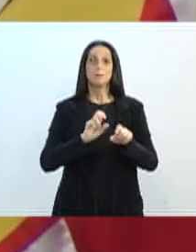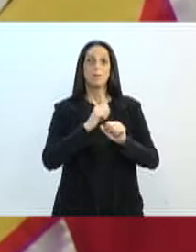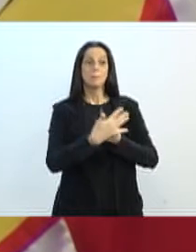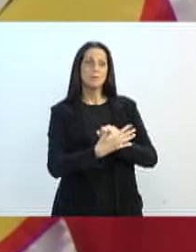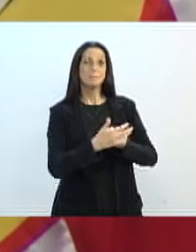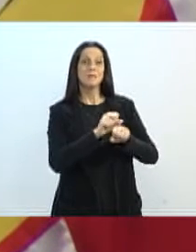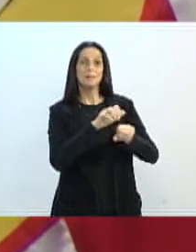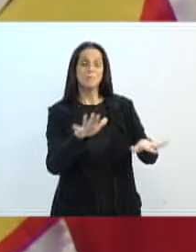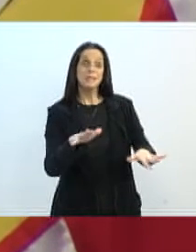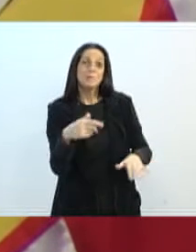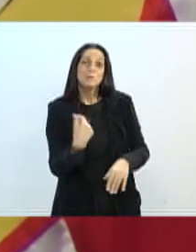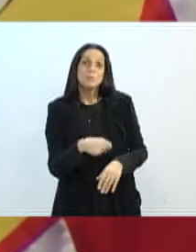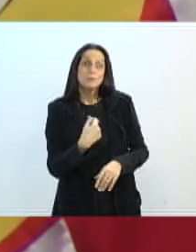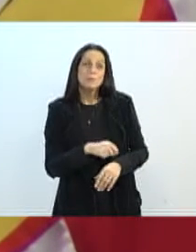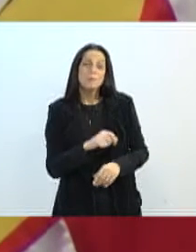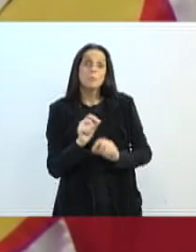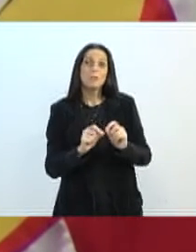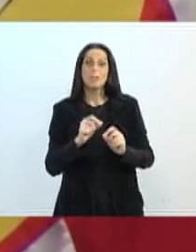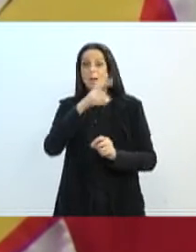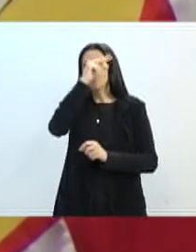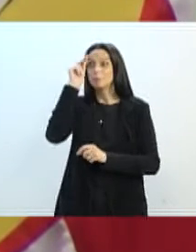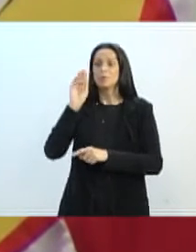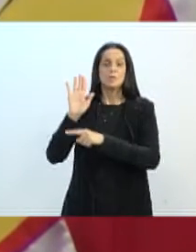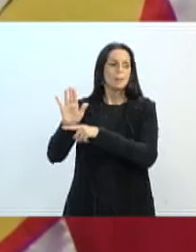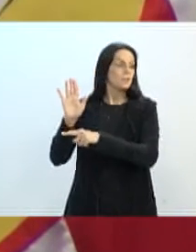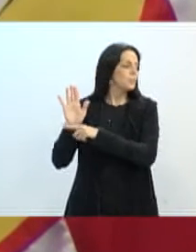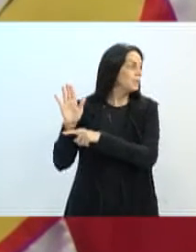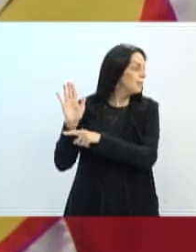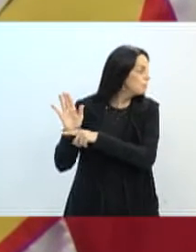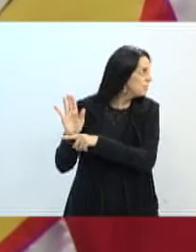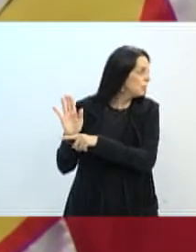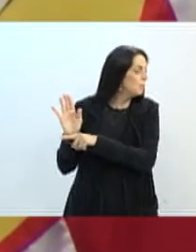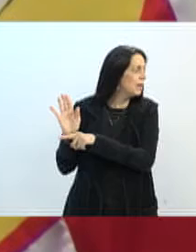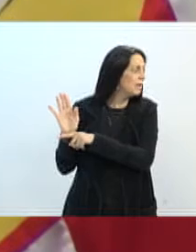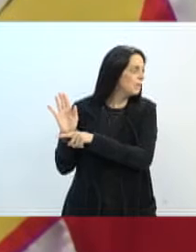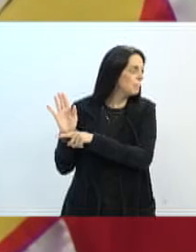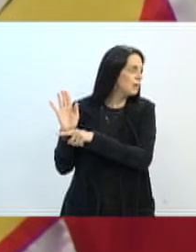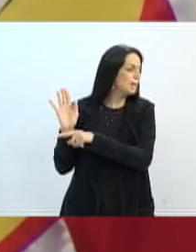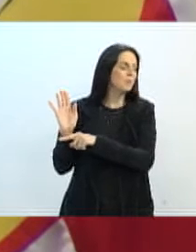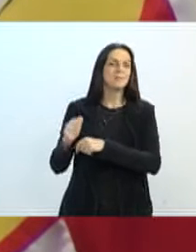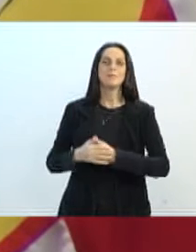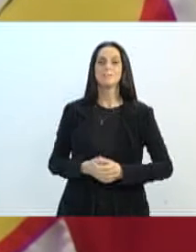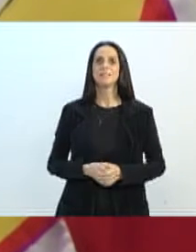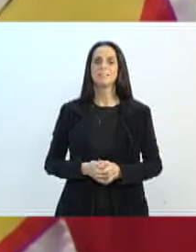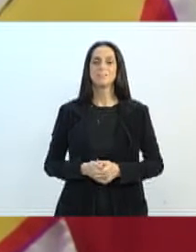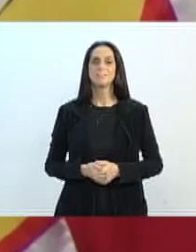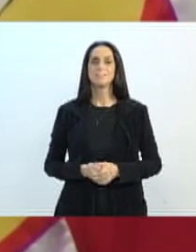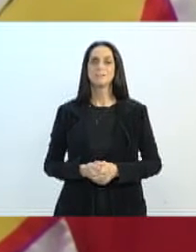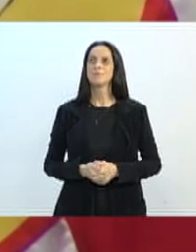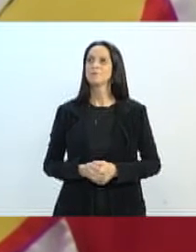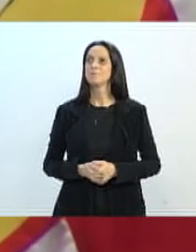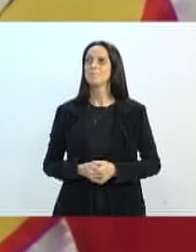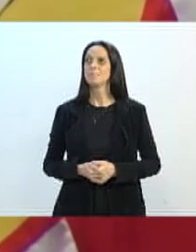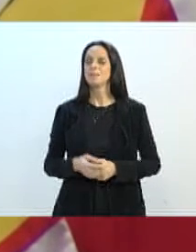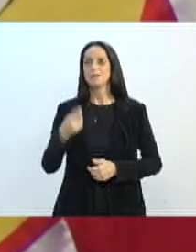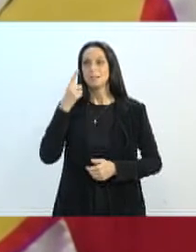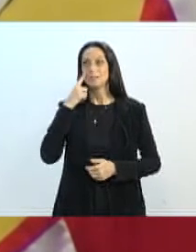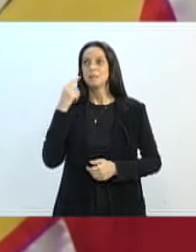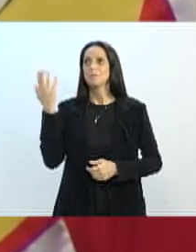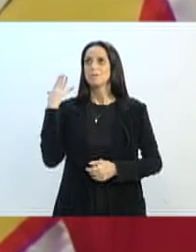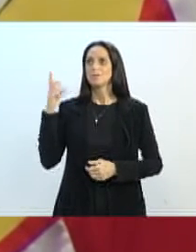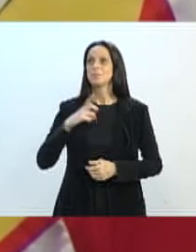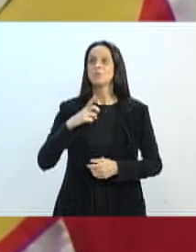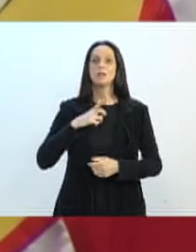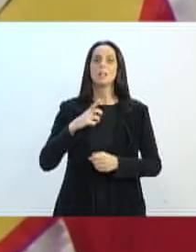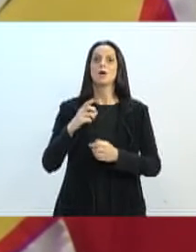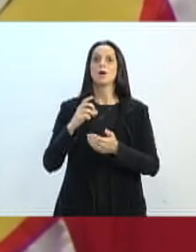trouxe e que, sem dúvida nenhuma, é necessária a discussão, inclusive, do modelo de contrato que nós tínhamos, porque